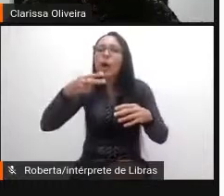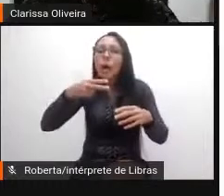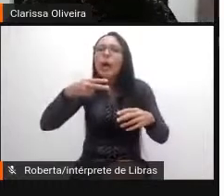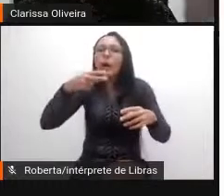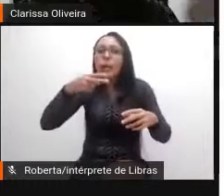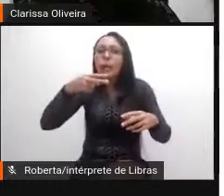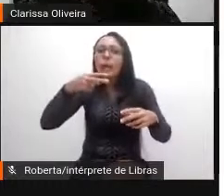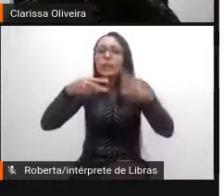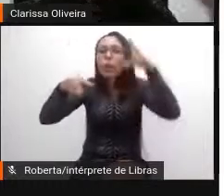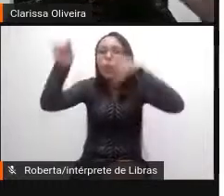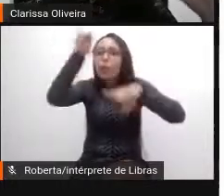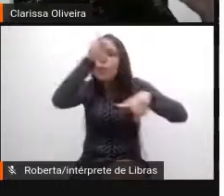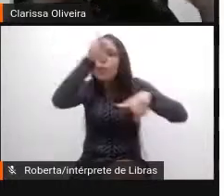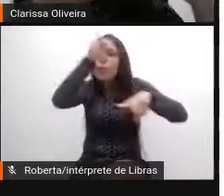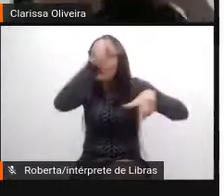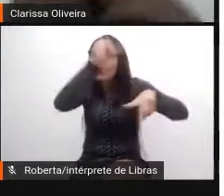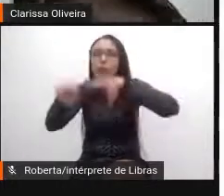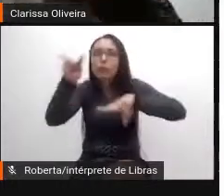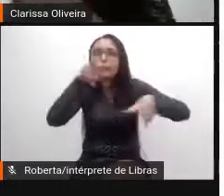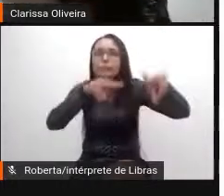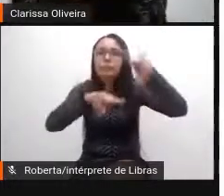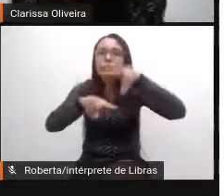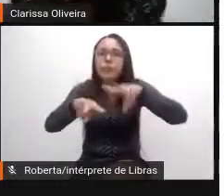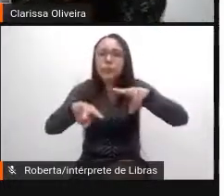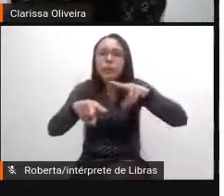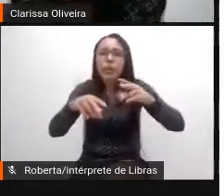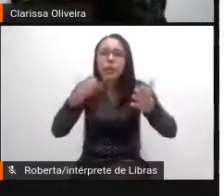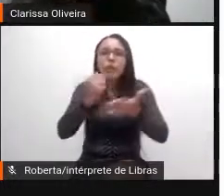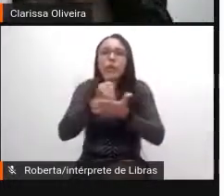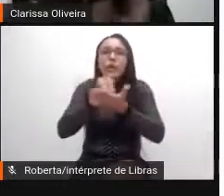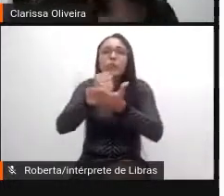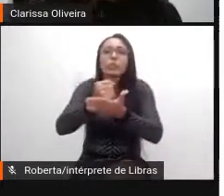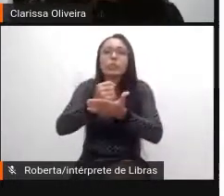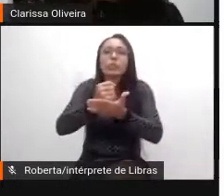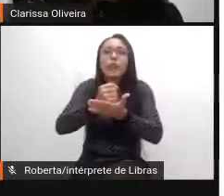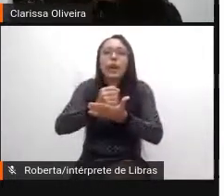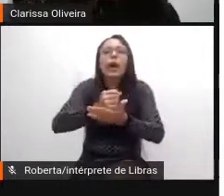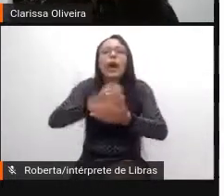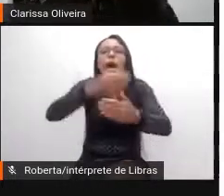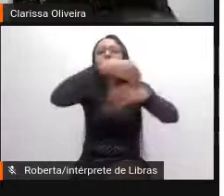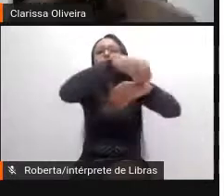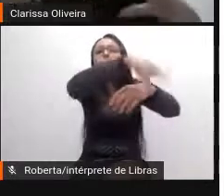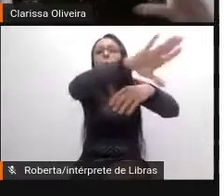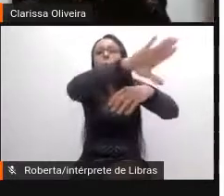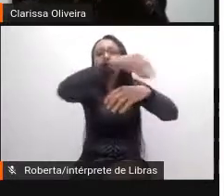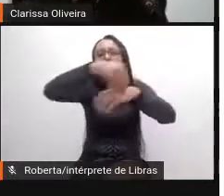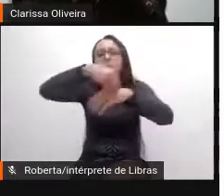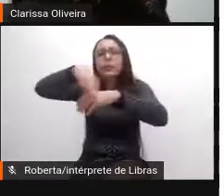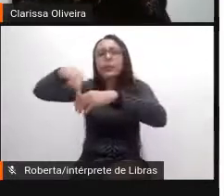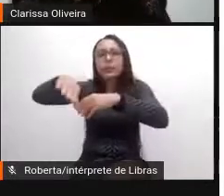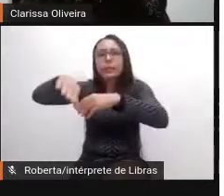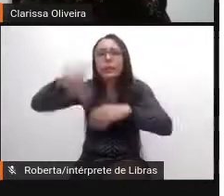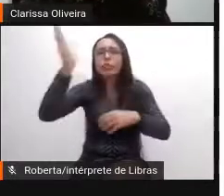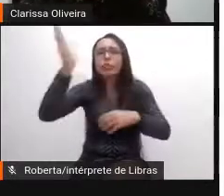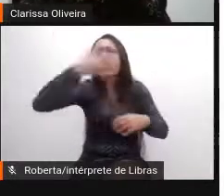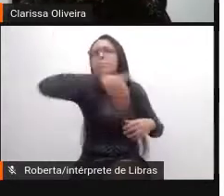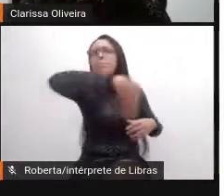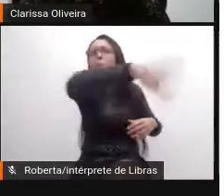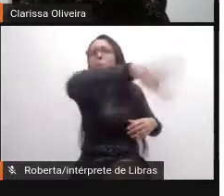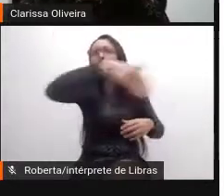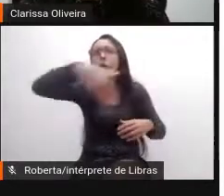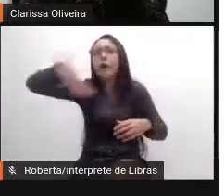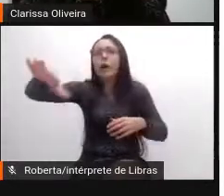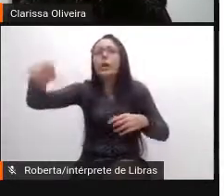pela janela vai auxiliar a levar embora aquele vírus que estava presente nas gotículas da